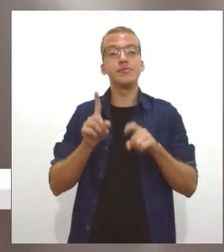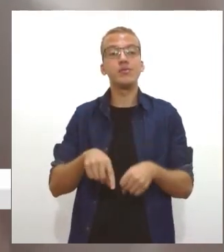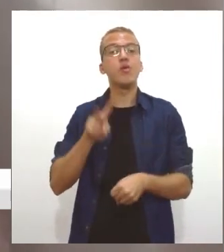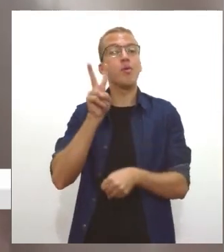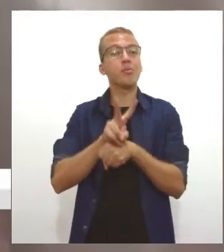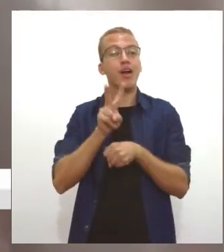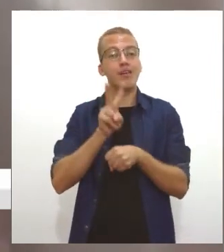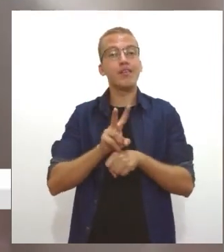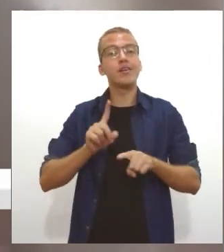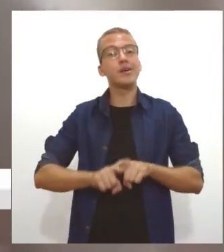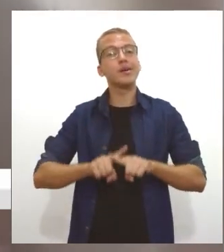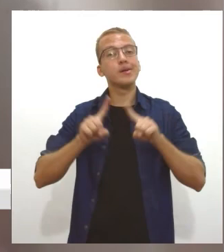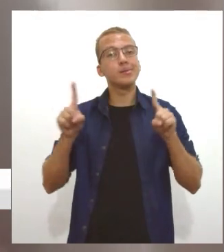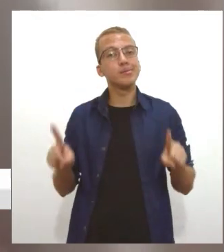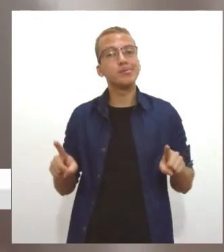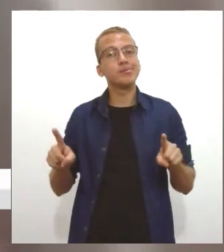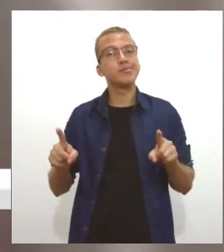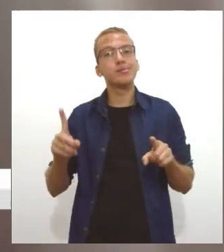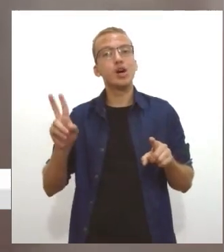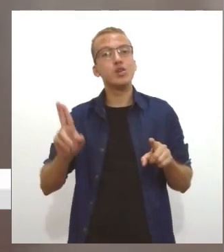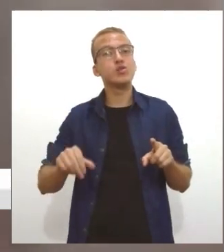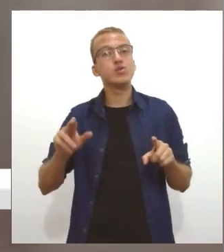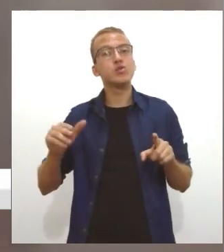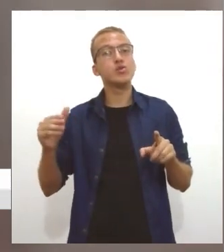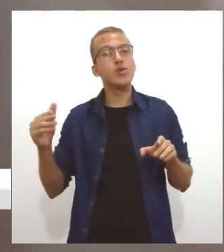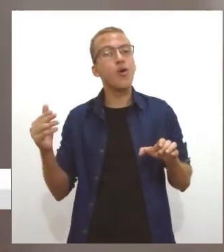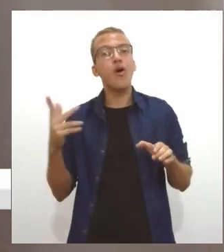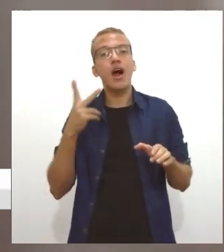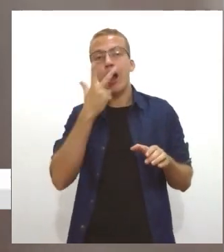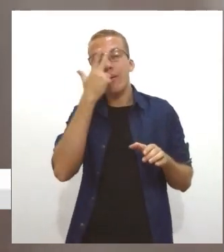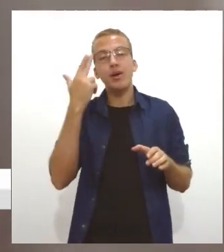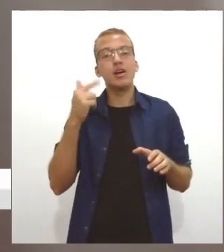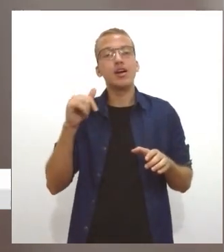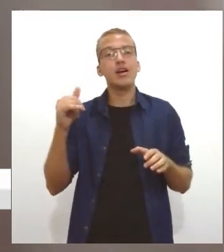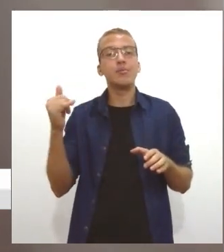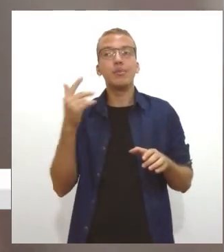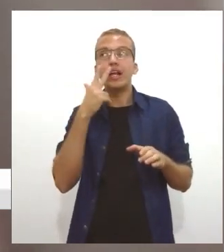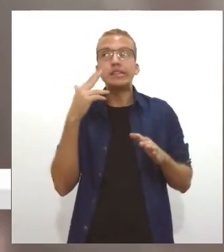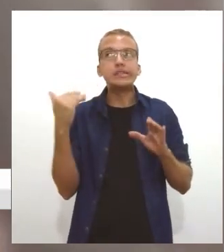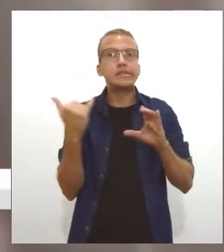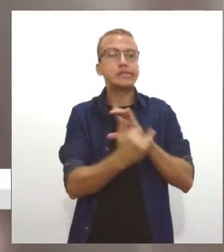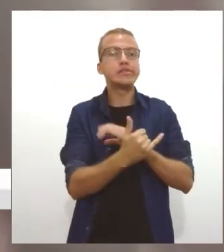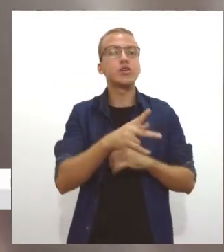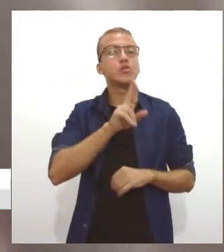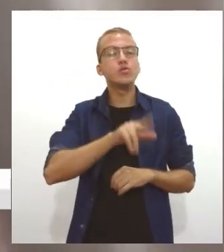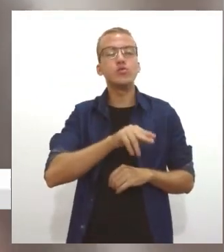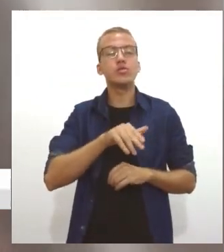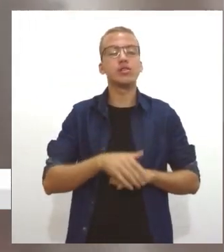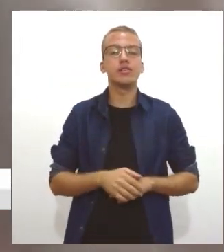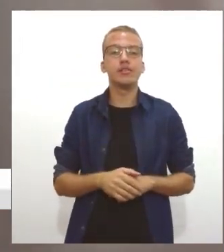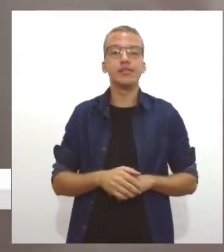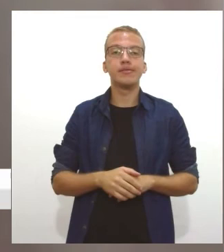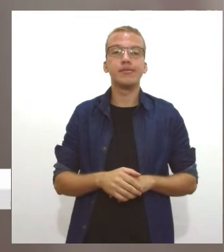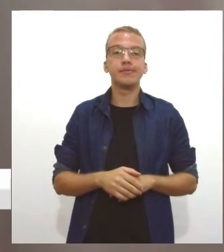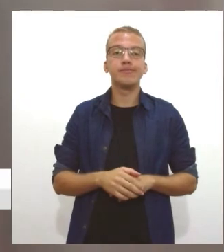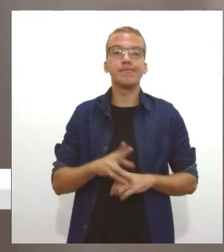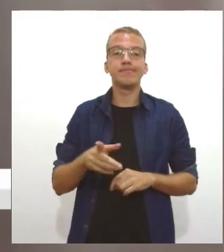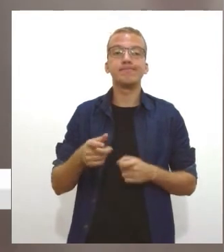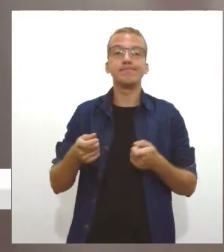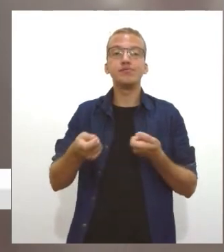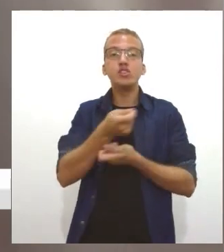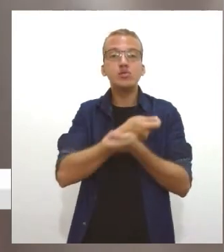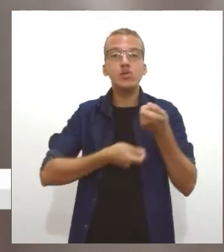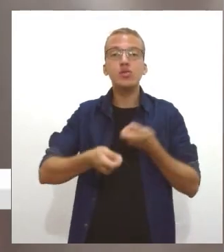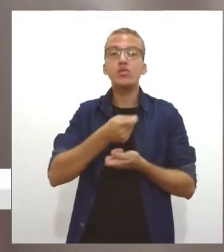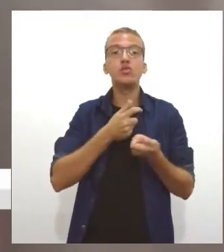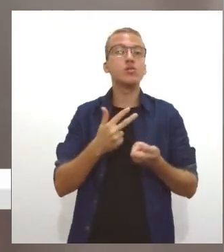encaminhado para o nosso serviço. E o processo, ele é em regra sigiloso. Então, o executivo, ele não pode acessar, saber esses